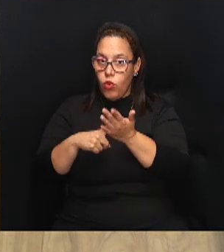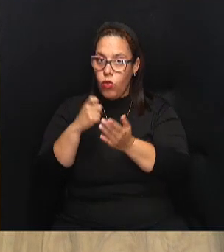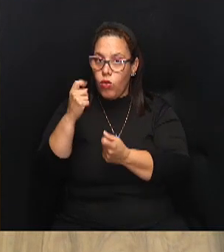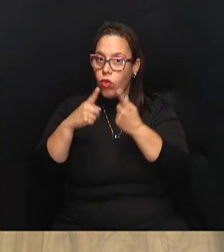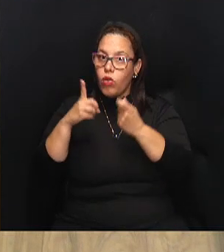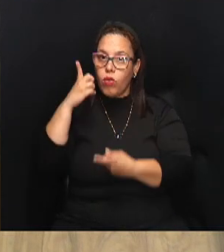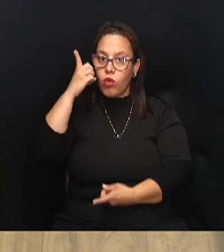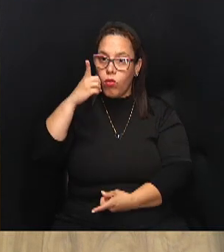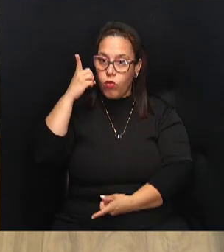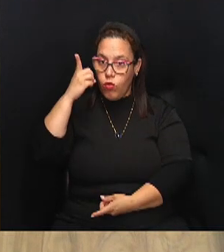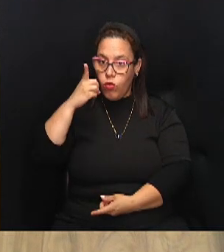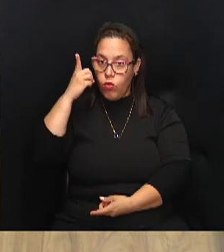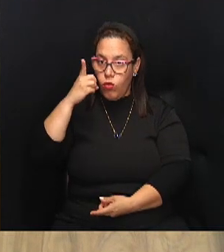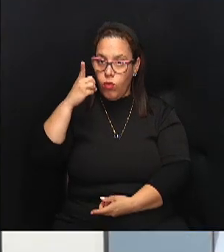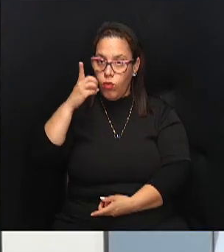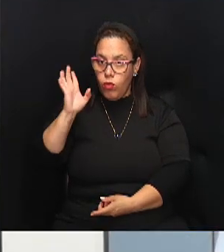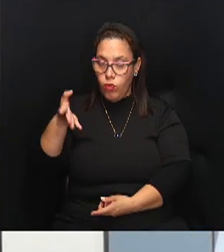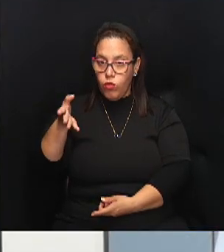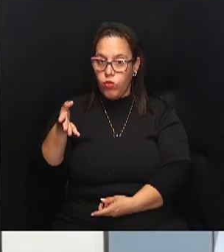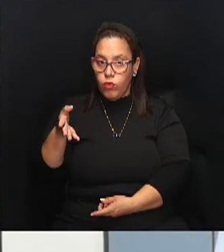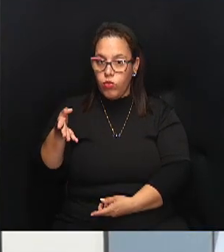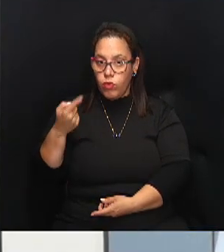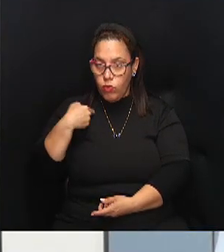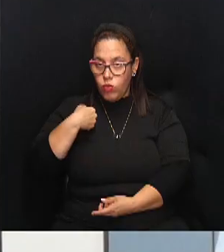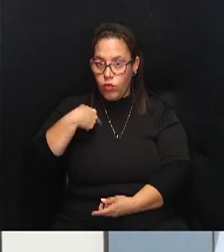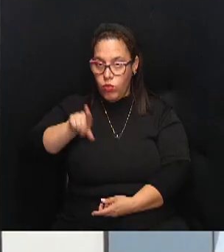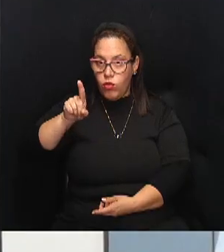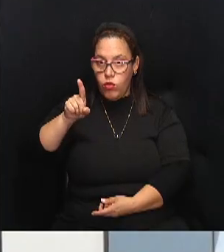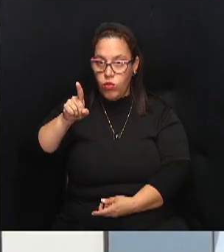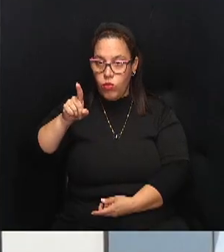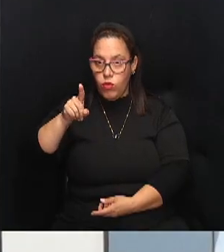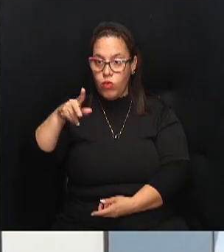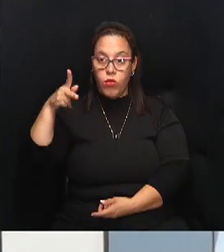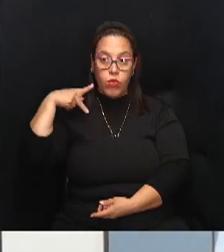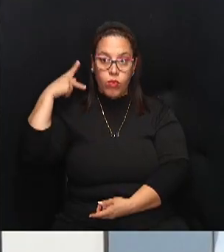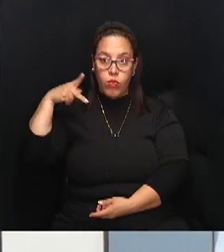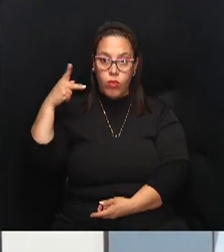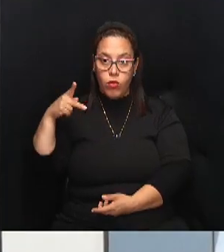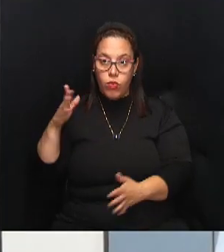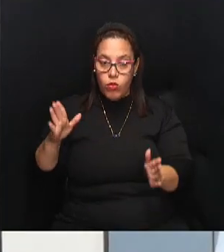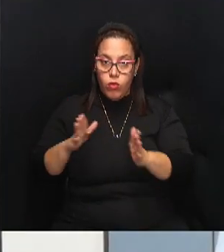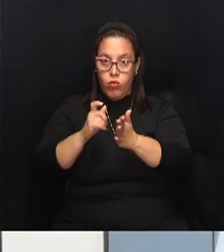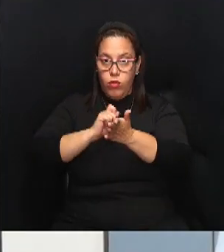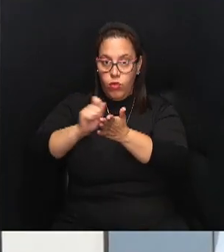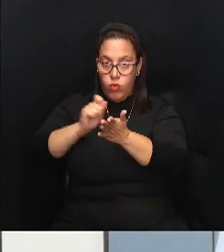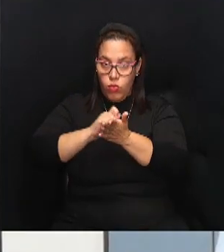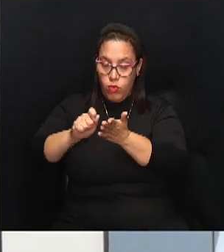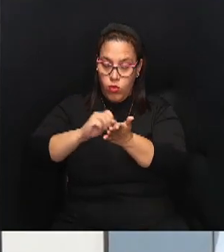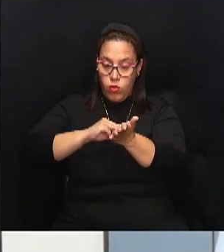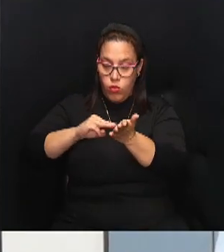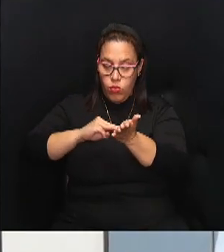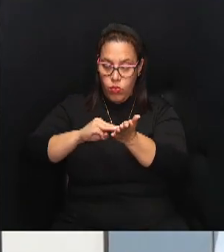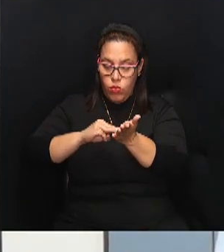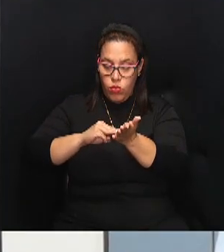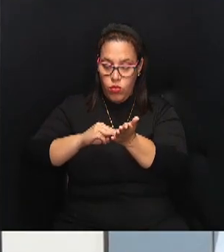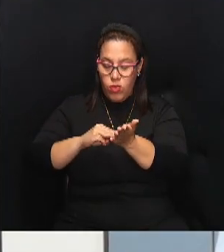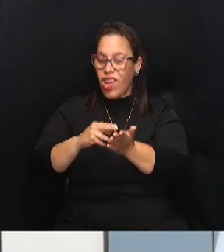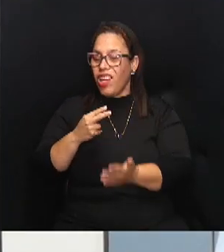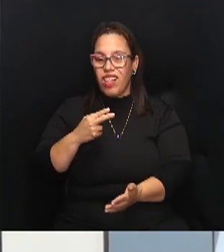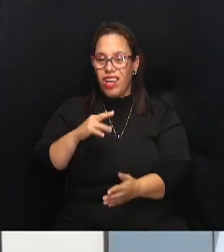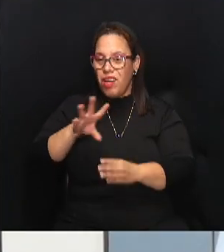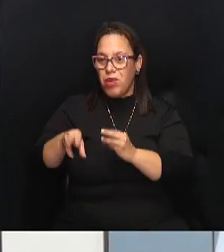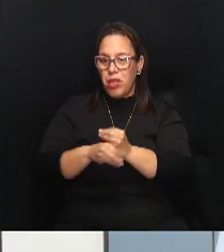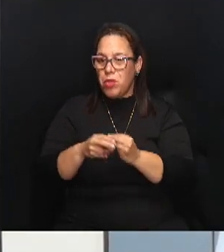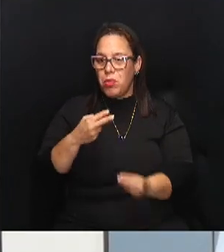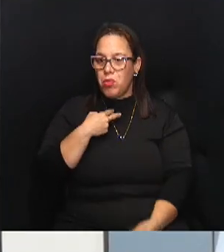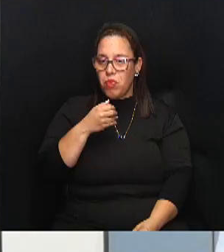deputados, e a gente pretende lá, frente parlamentar, assinar carta compromisso, porque a emenda ainda não pode. Vou dar